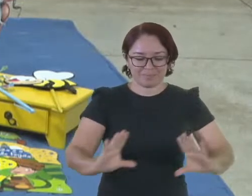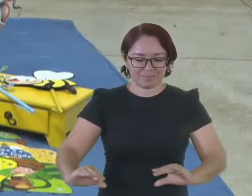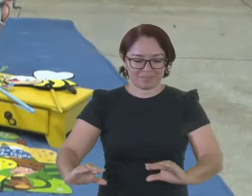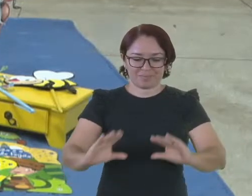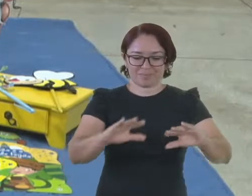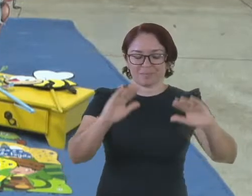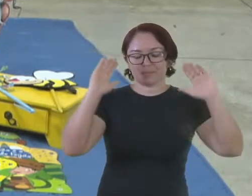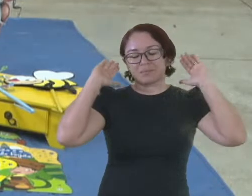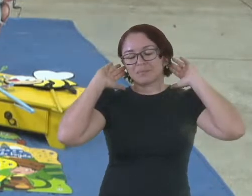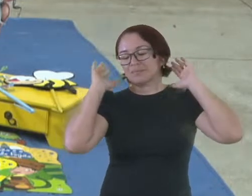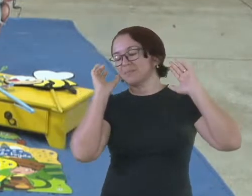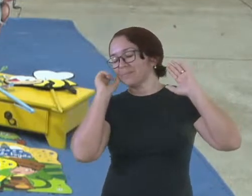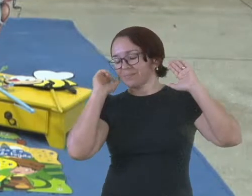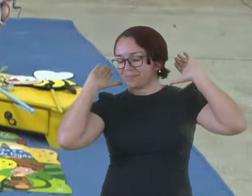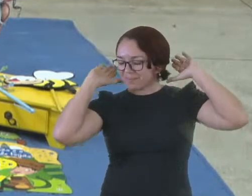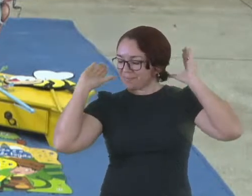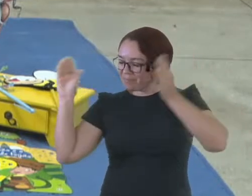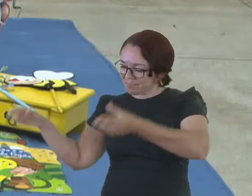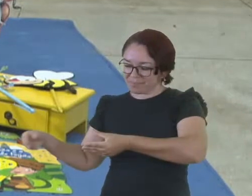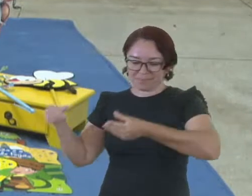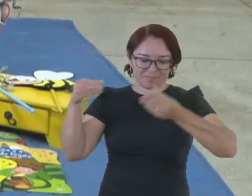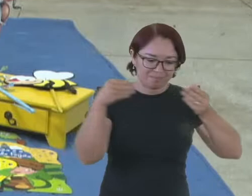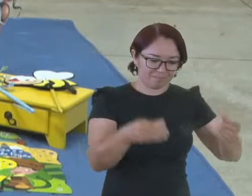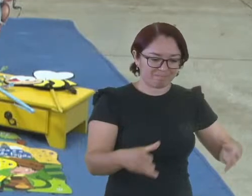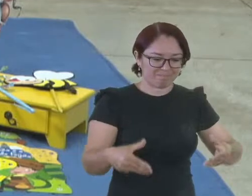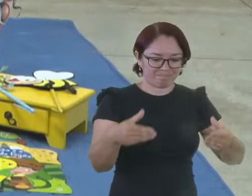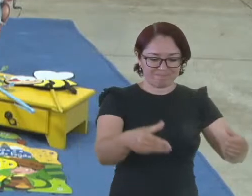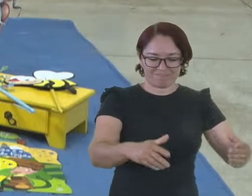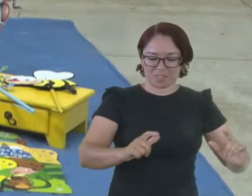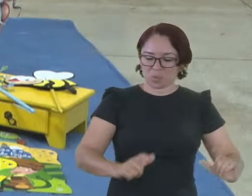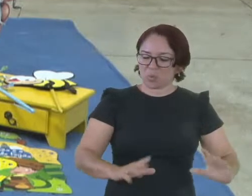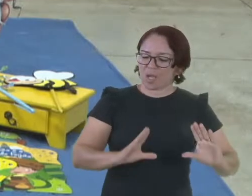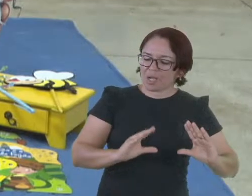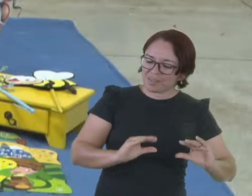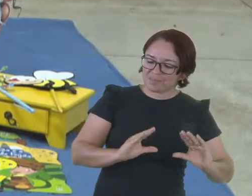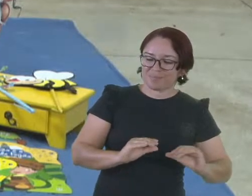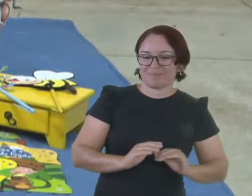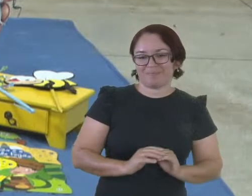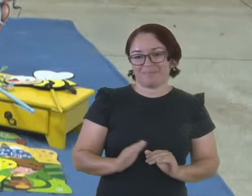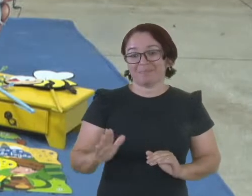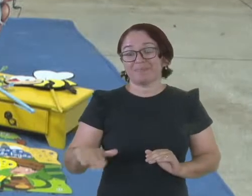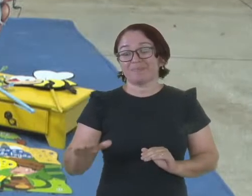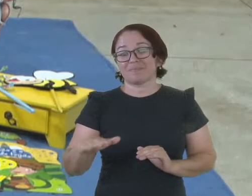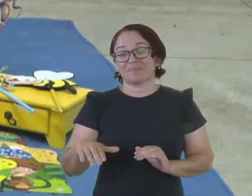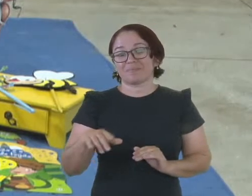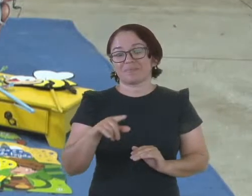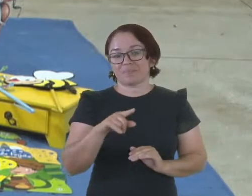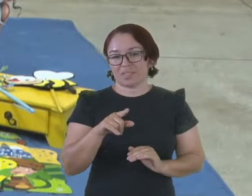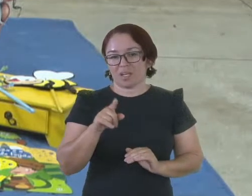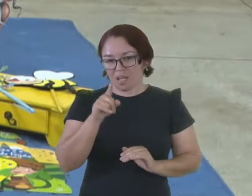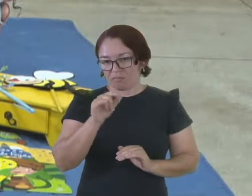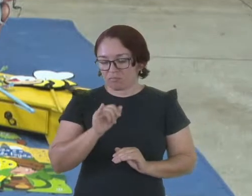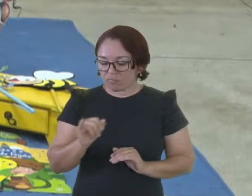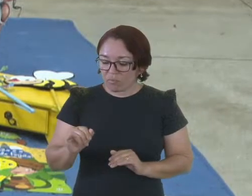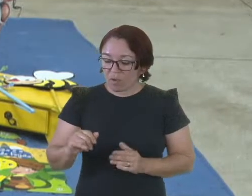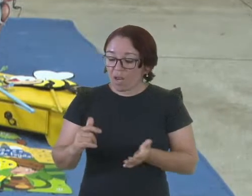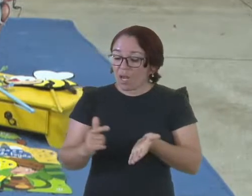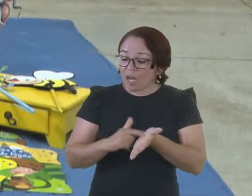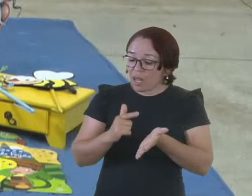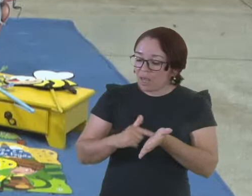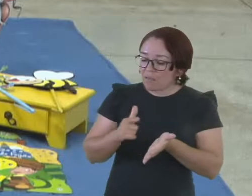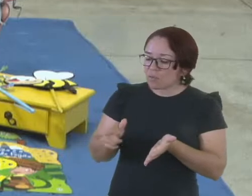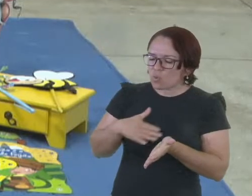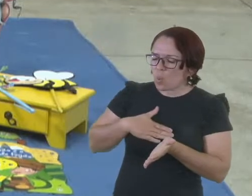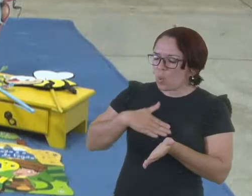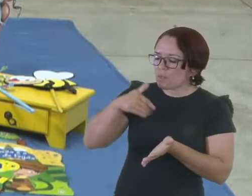travesseiros. Tem que ser um espaço bem aconchegante. Peça para a criança pegar os livros que ela mais gosta.